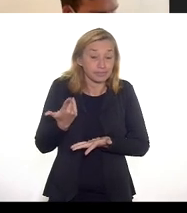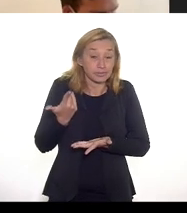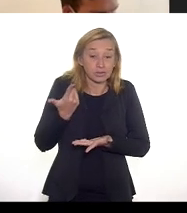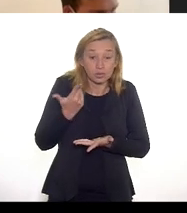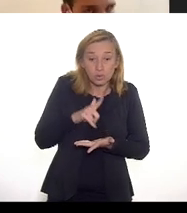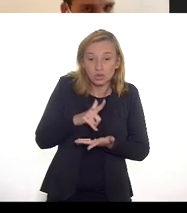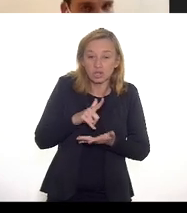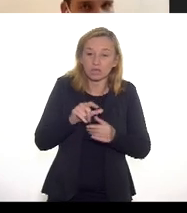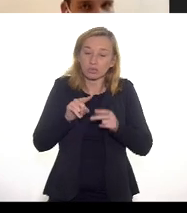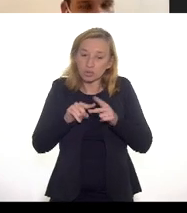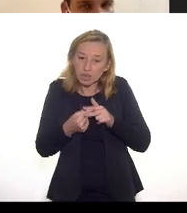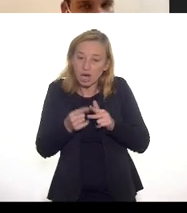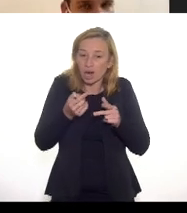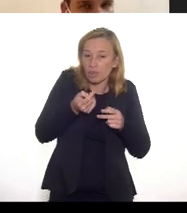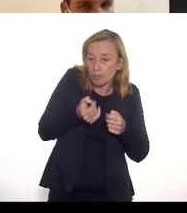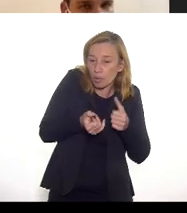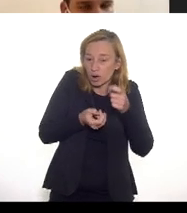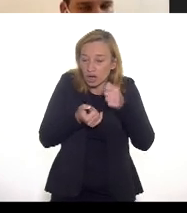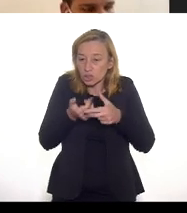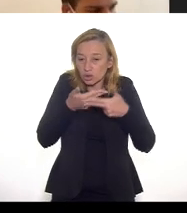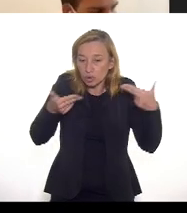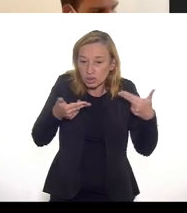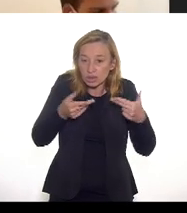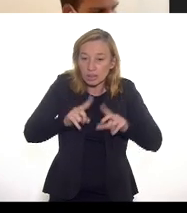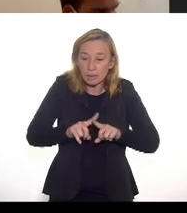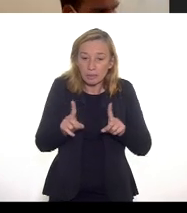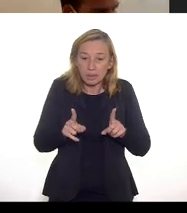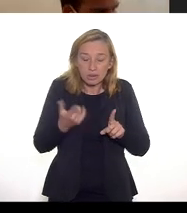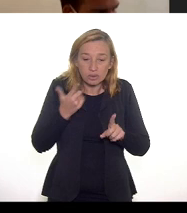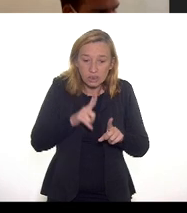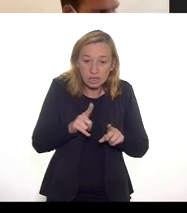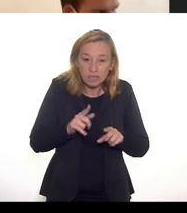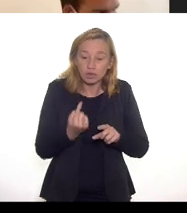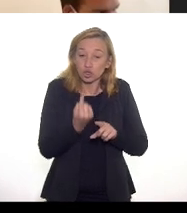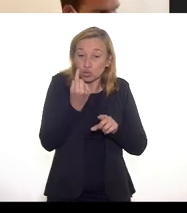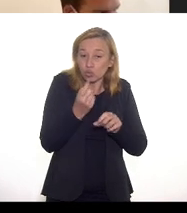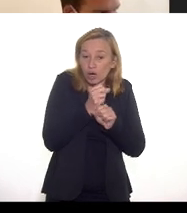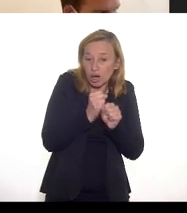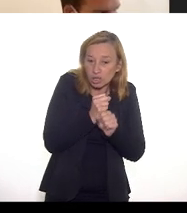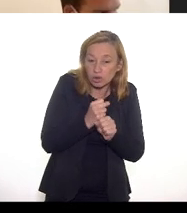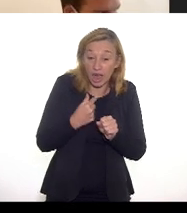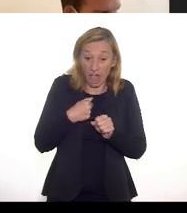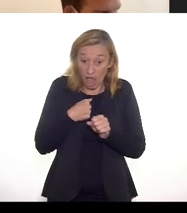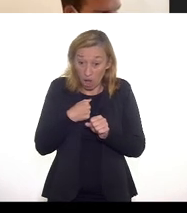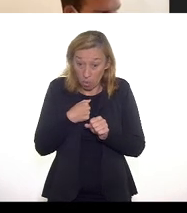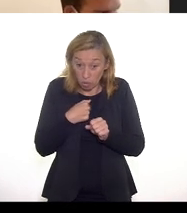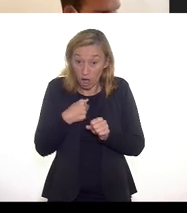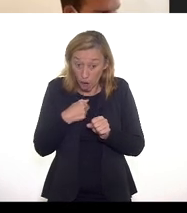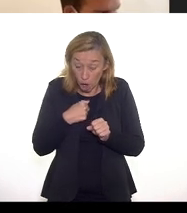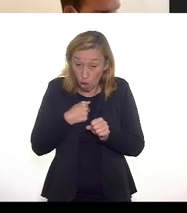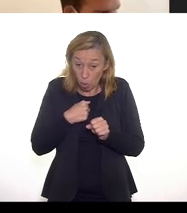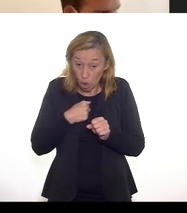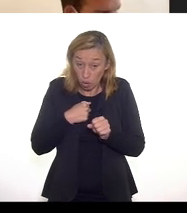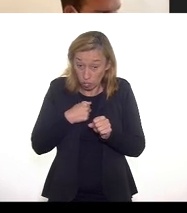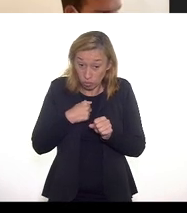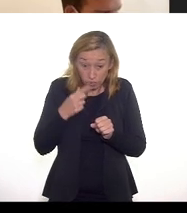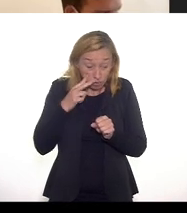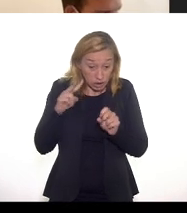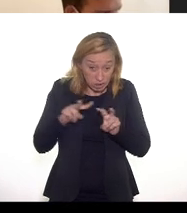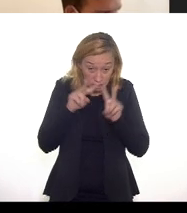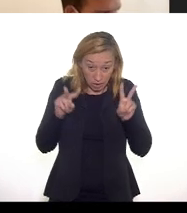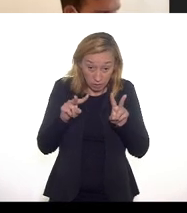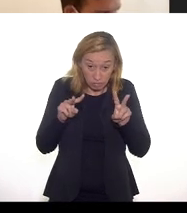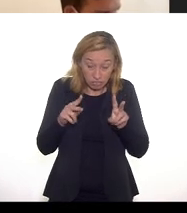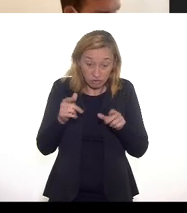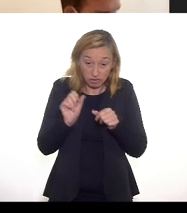modificar algumas coisas, pouca coisa, mas conseguimos dar um jeito. E depois de um ano, eu falo no meu ponto de vista, eu sem fazer